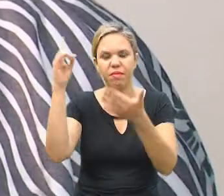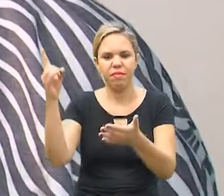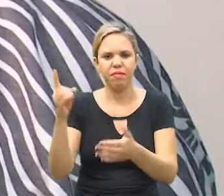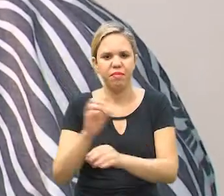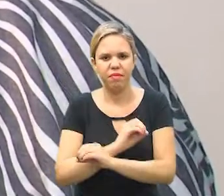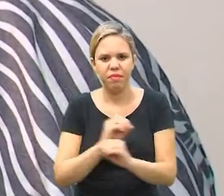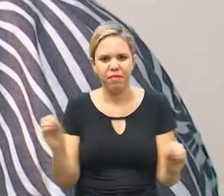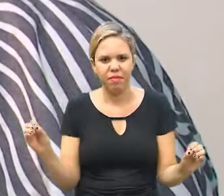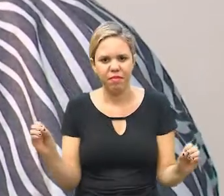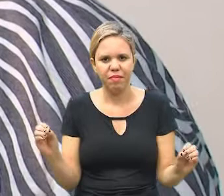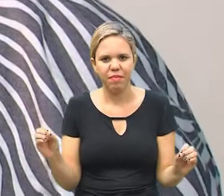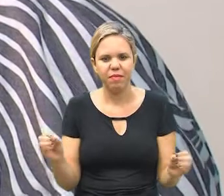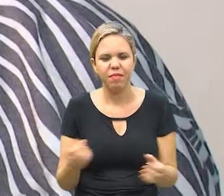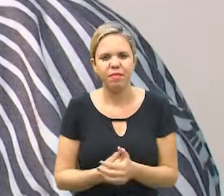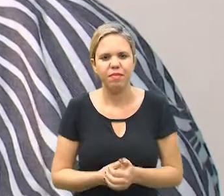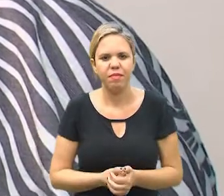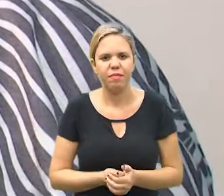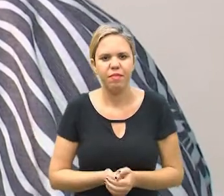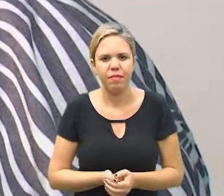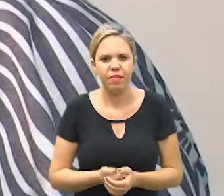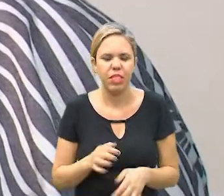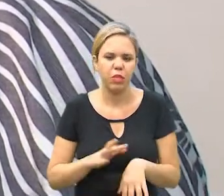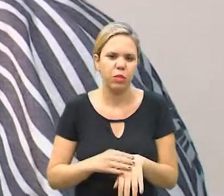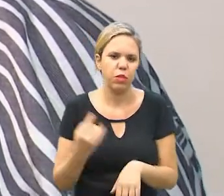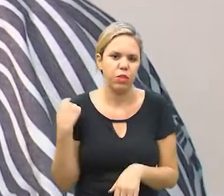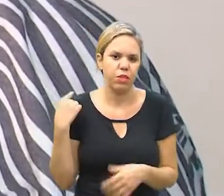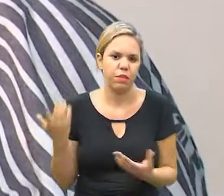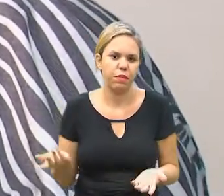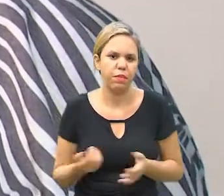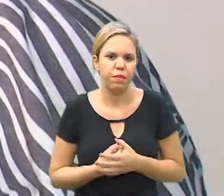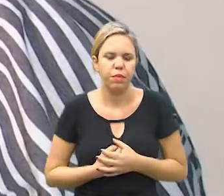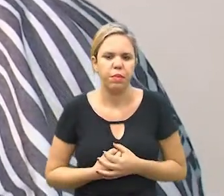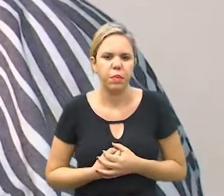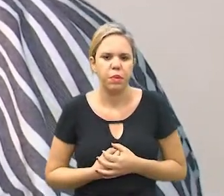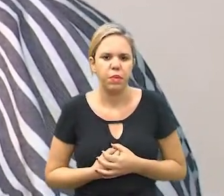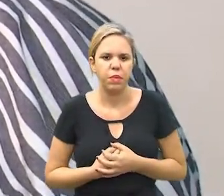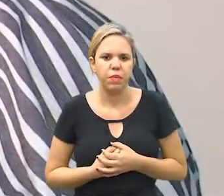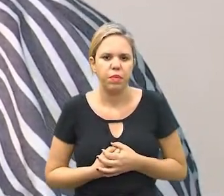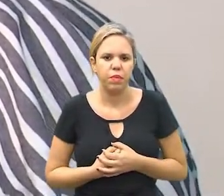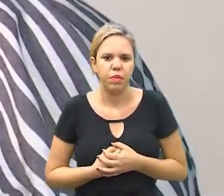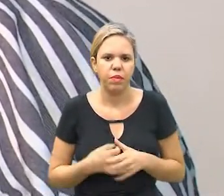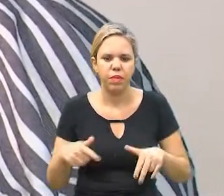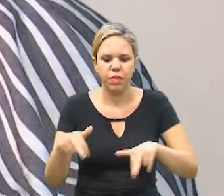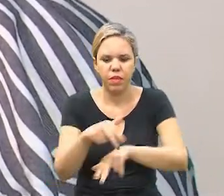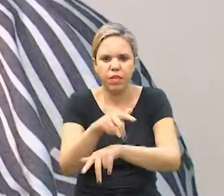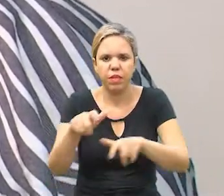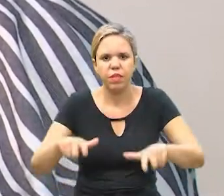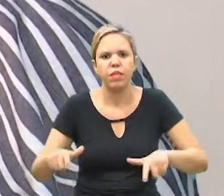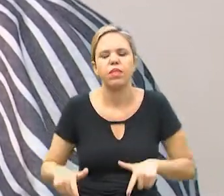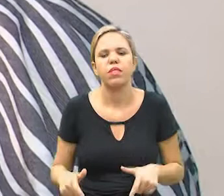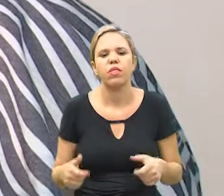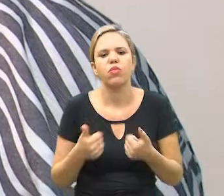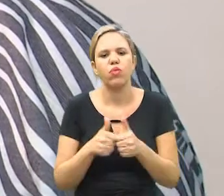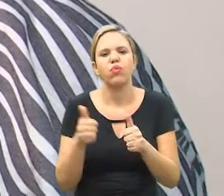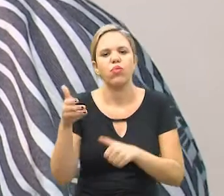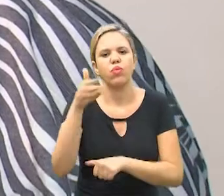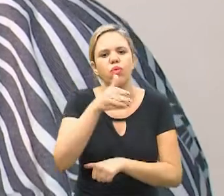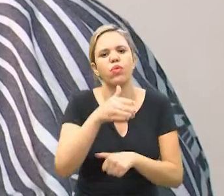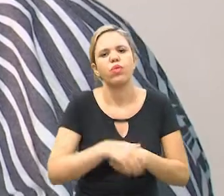nenhuma vez mais que eu caía e me machucava. Não caí, ando para todo lado, pego